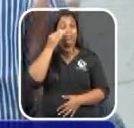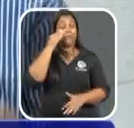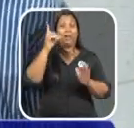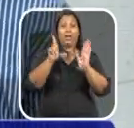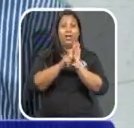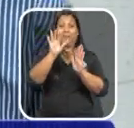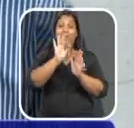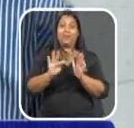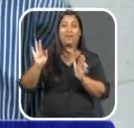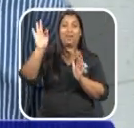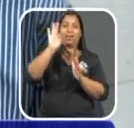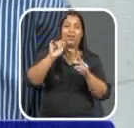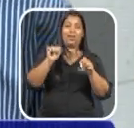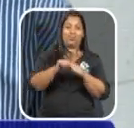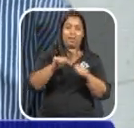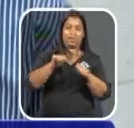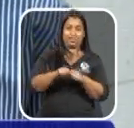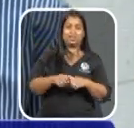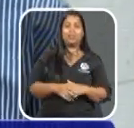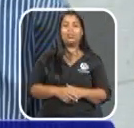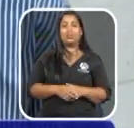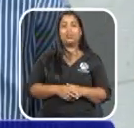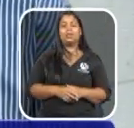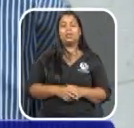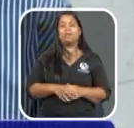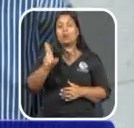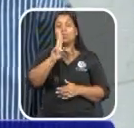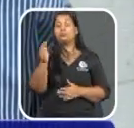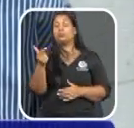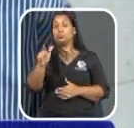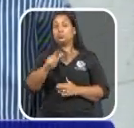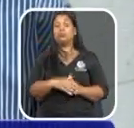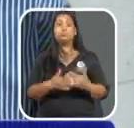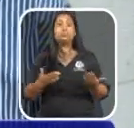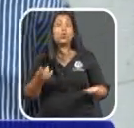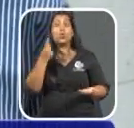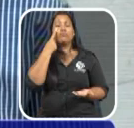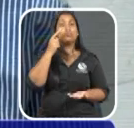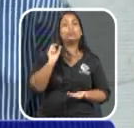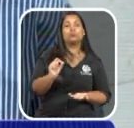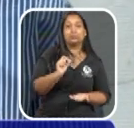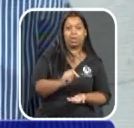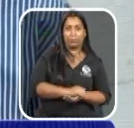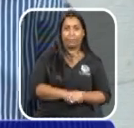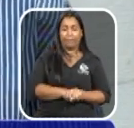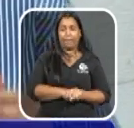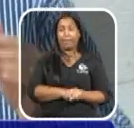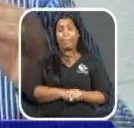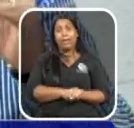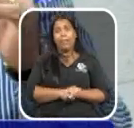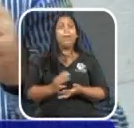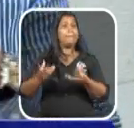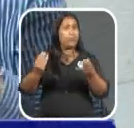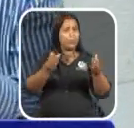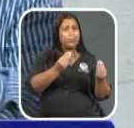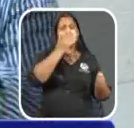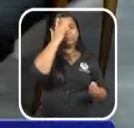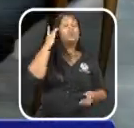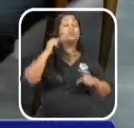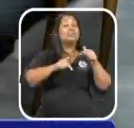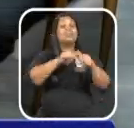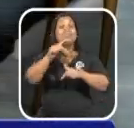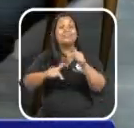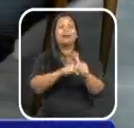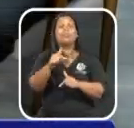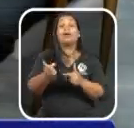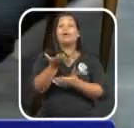uma lei federal também que trata da reutilização. O que nós observamos aqui, Maria? Que muitas pessoas que trabalham no